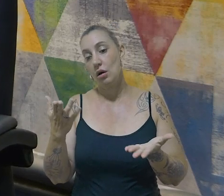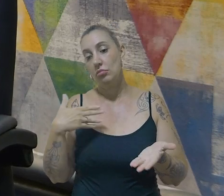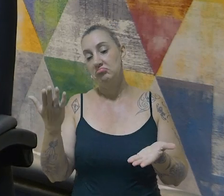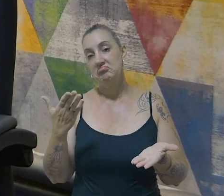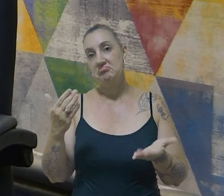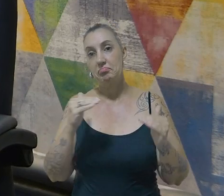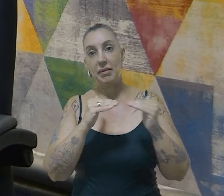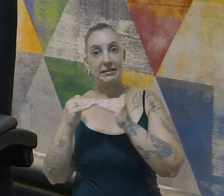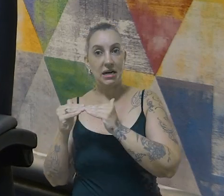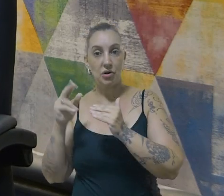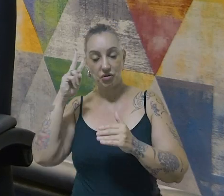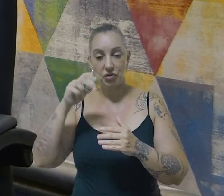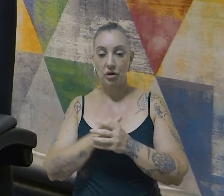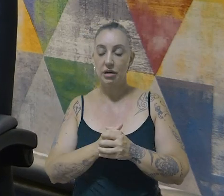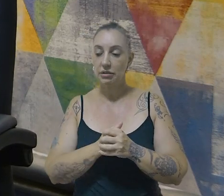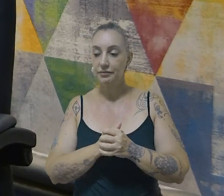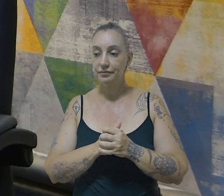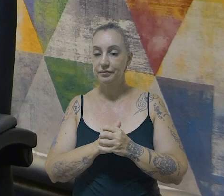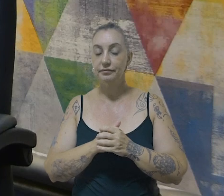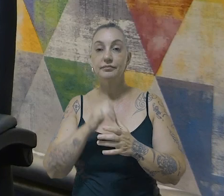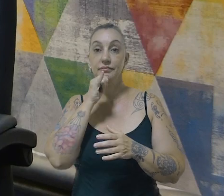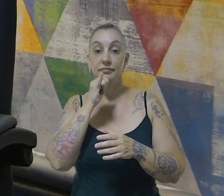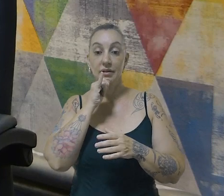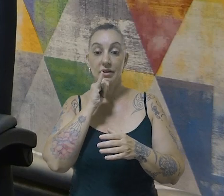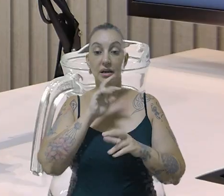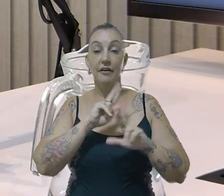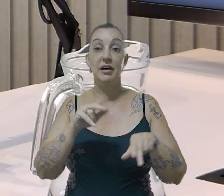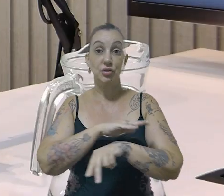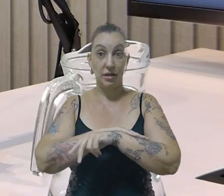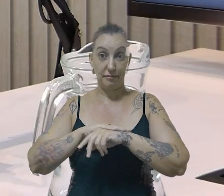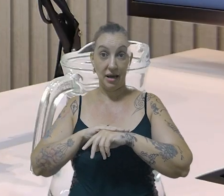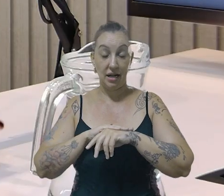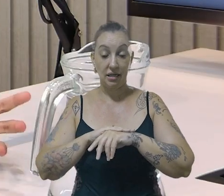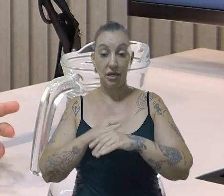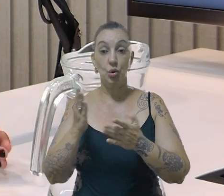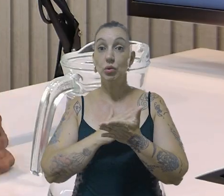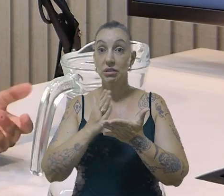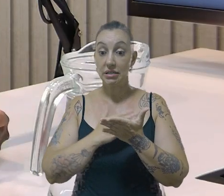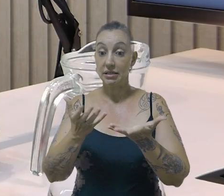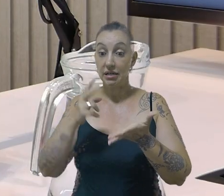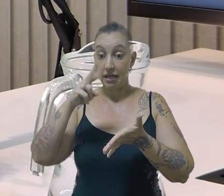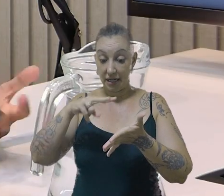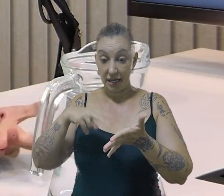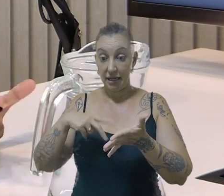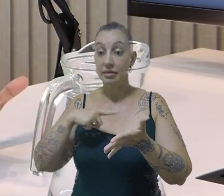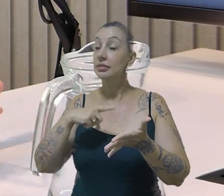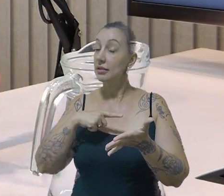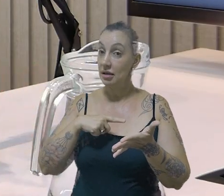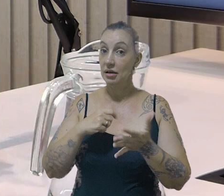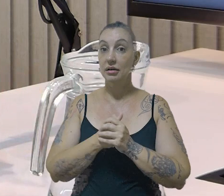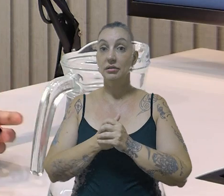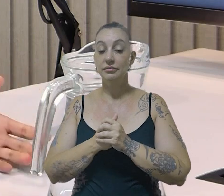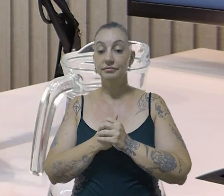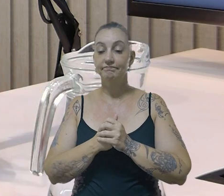padrão cara e o por exemplo o avesso da pele foi uma um livro que eu que eu quis ler que eu quis ter na